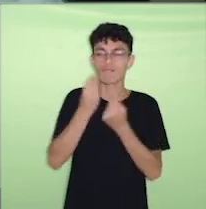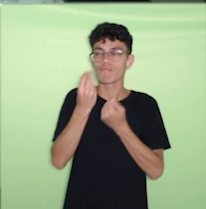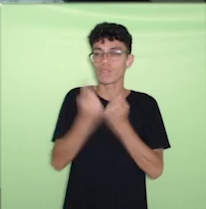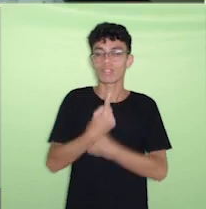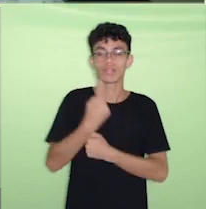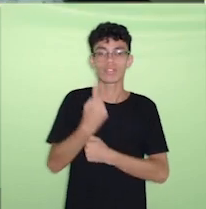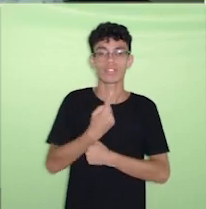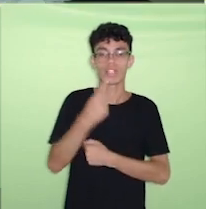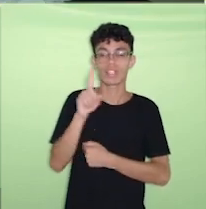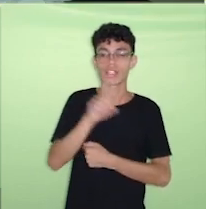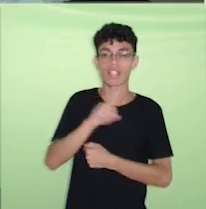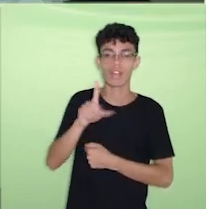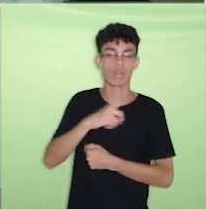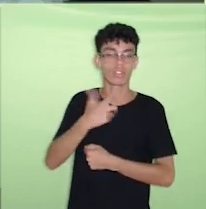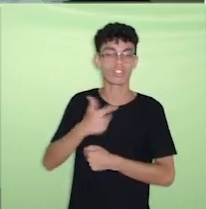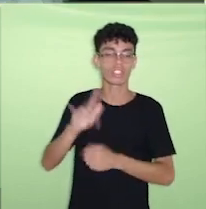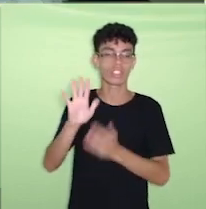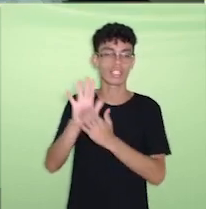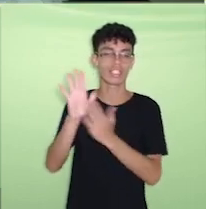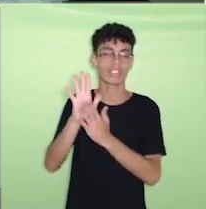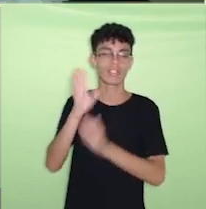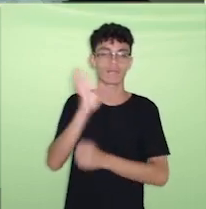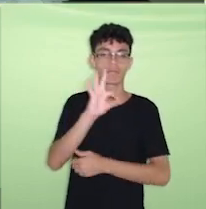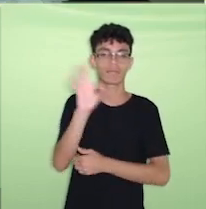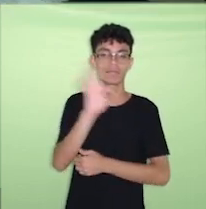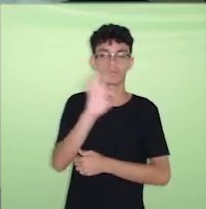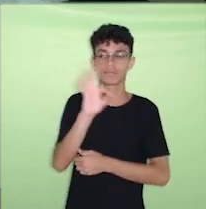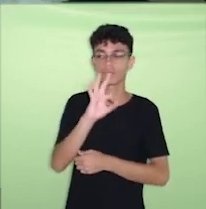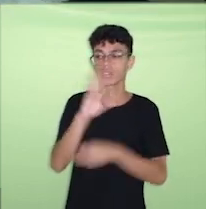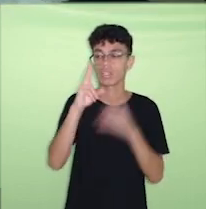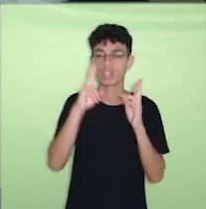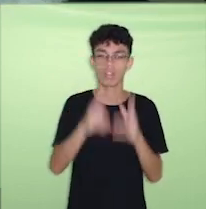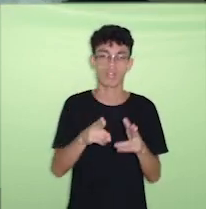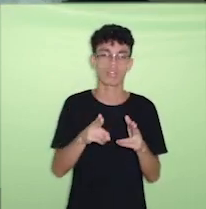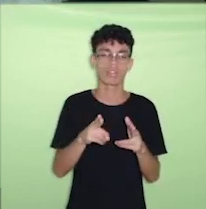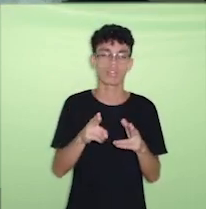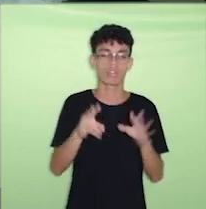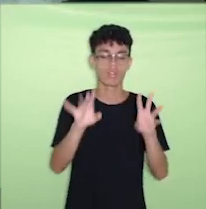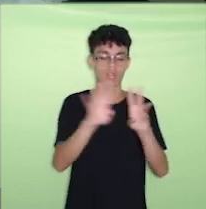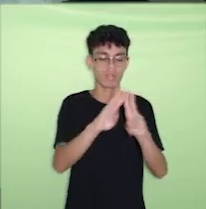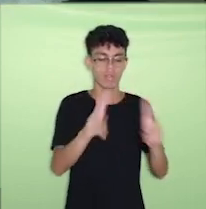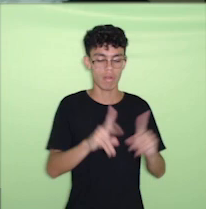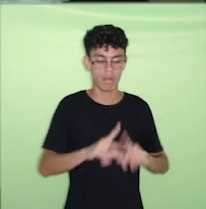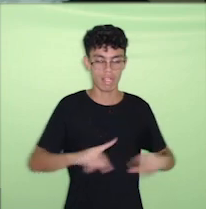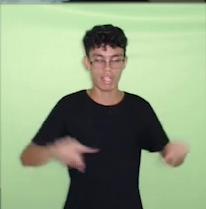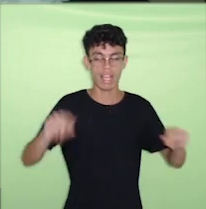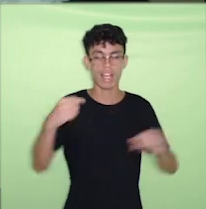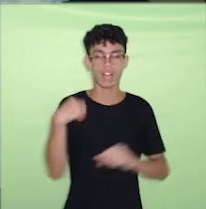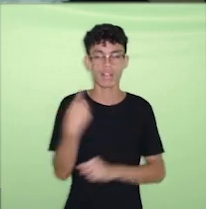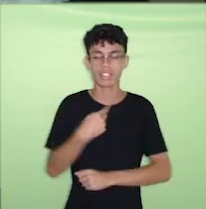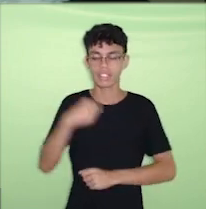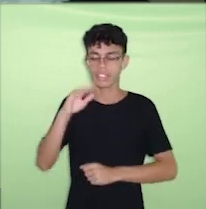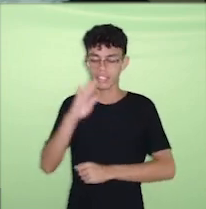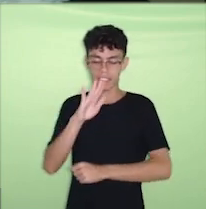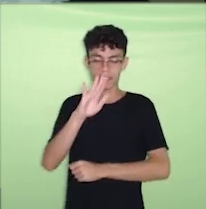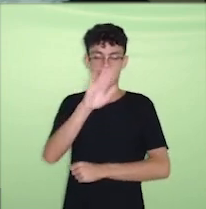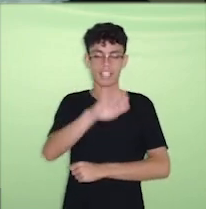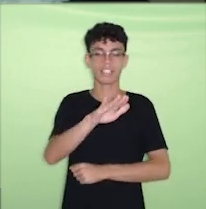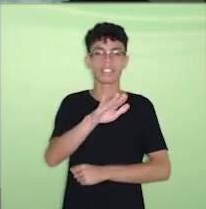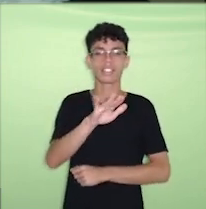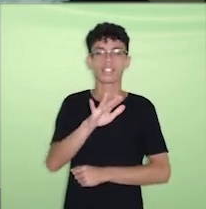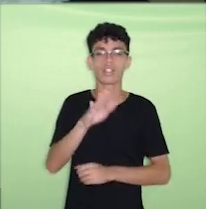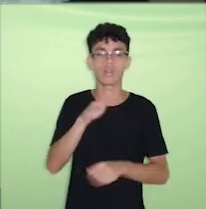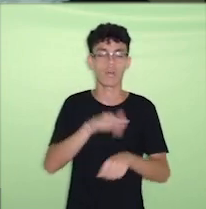solidão? Não, ele não tinha mais nada nas mãos. Assim somos tocados sempre. Pai, esse é um tempo